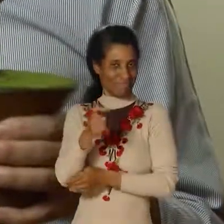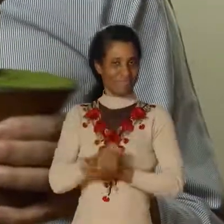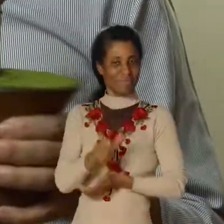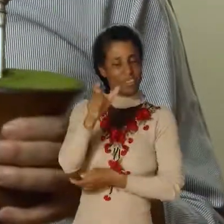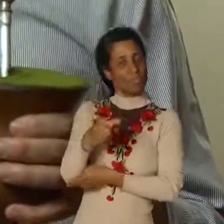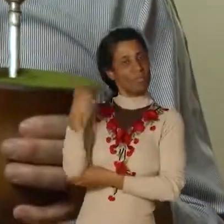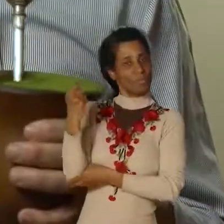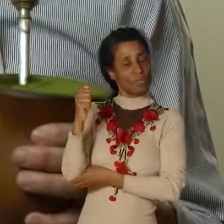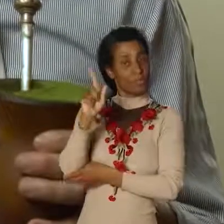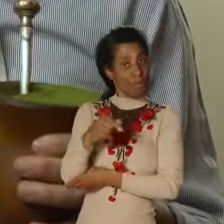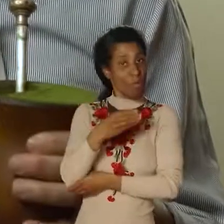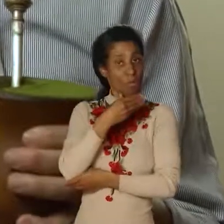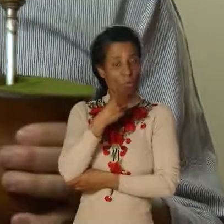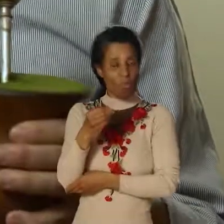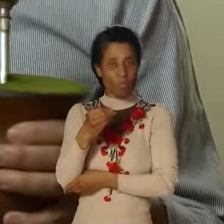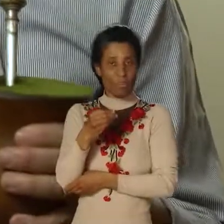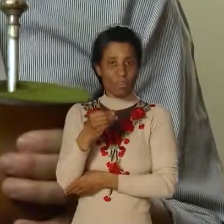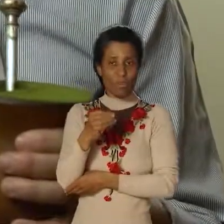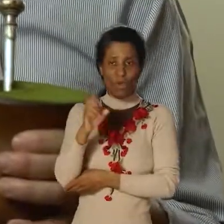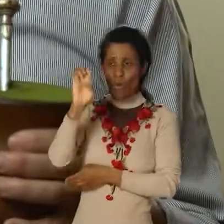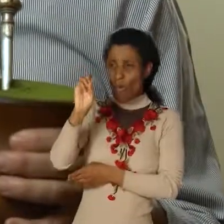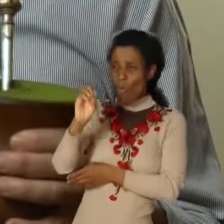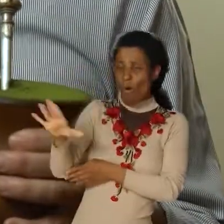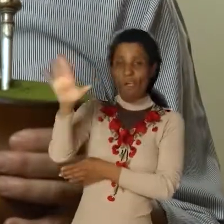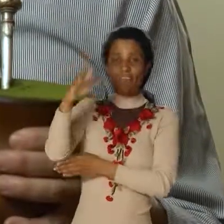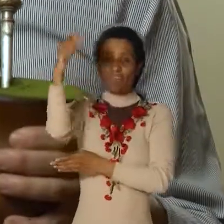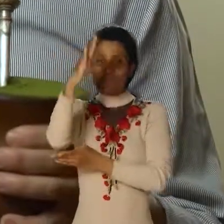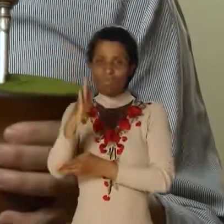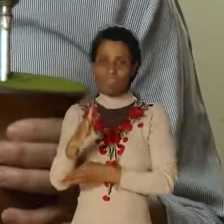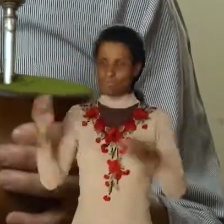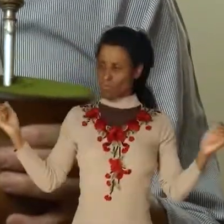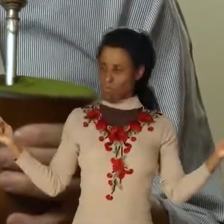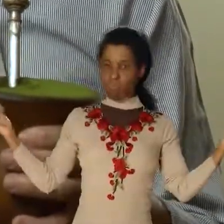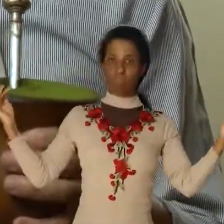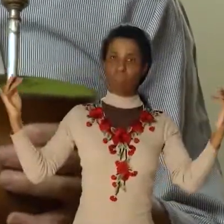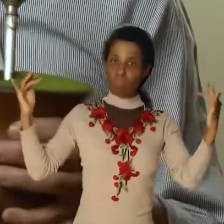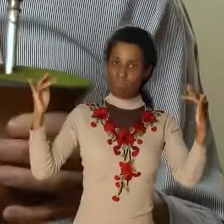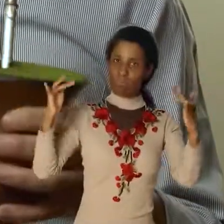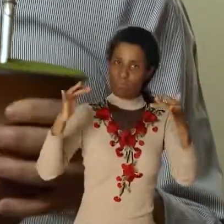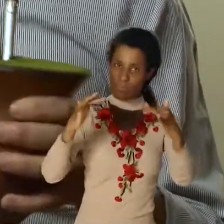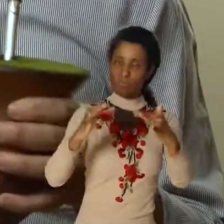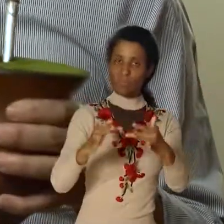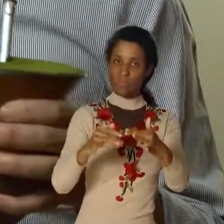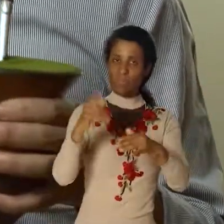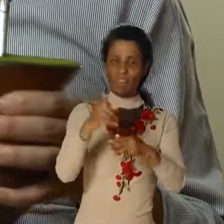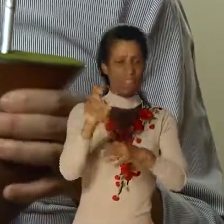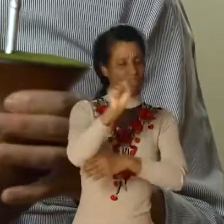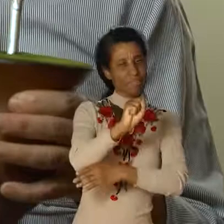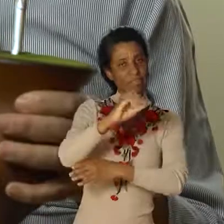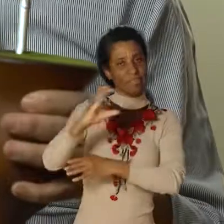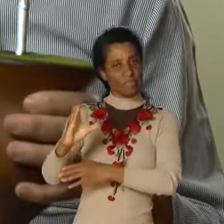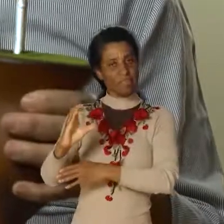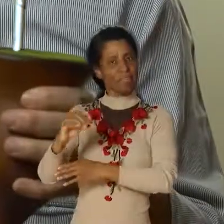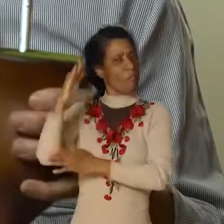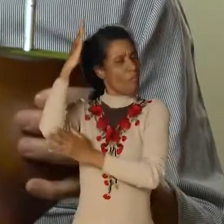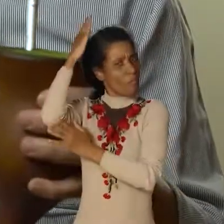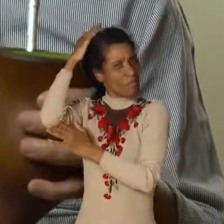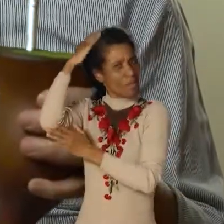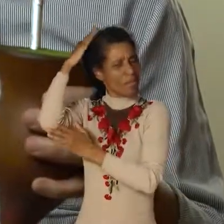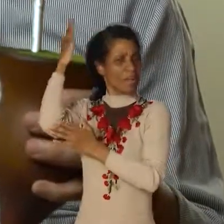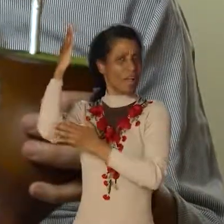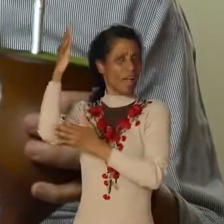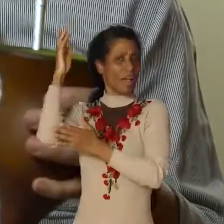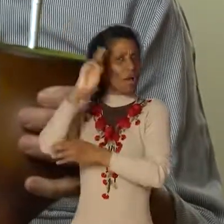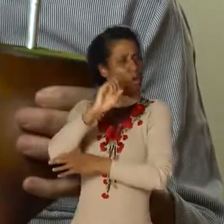esse homem que povoou o oeste do Brasil, que foi desbravando do oeste, Santa Catarina,